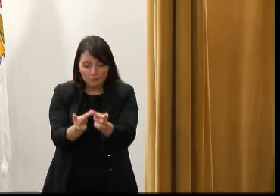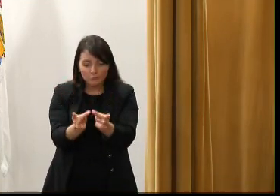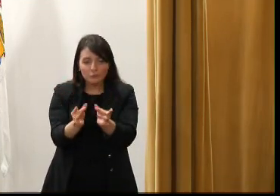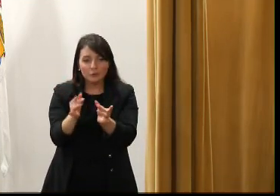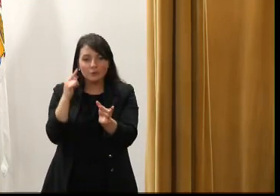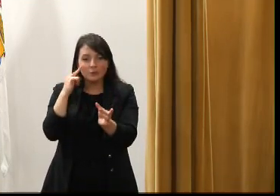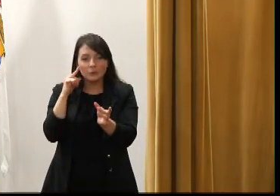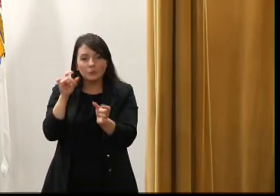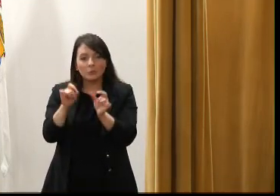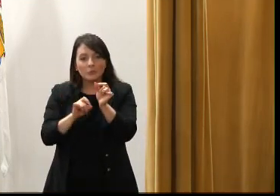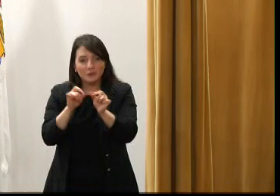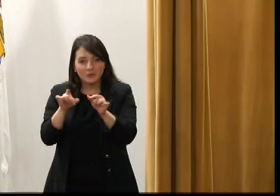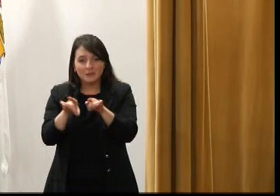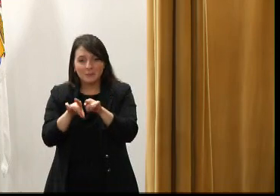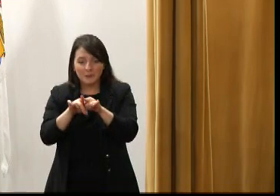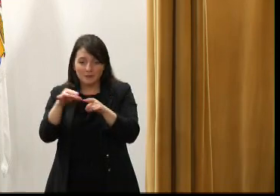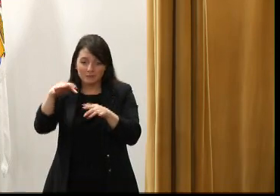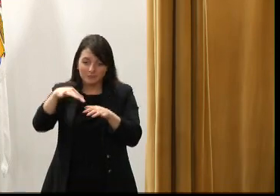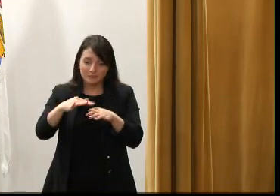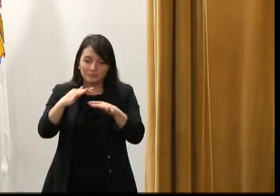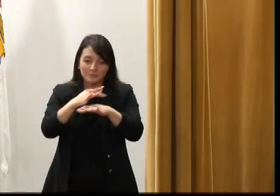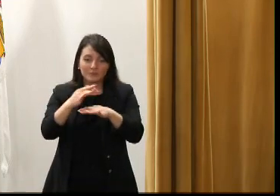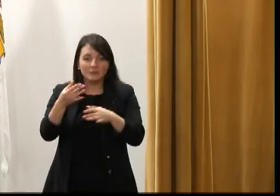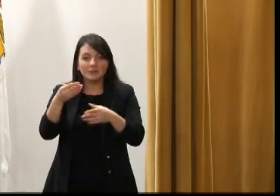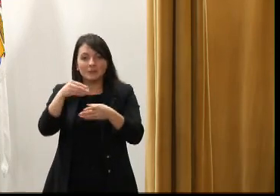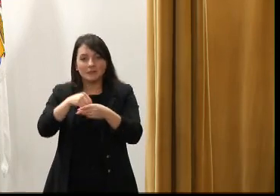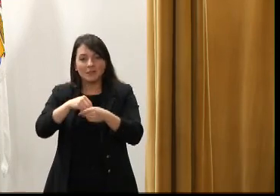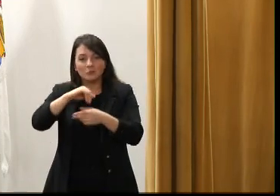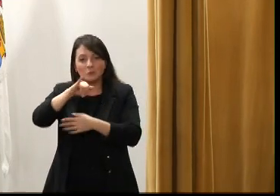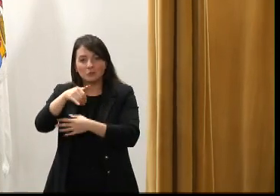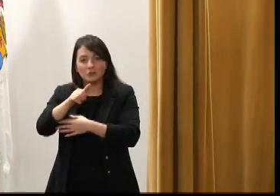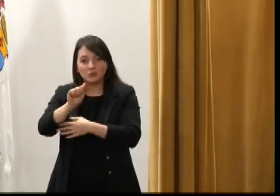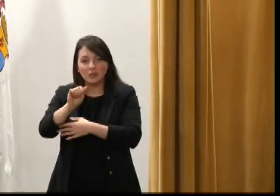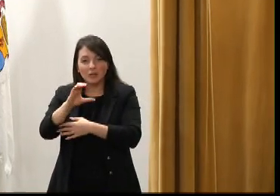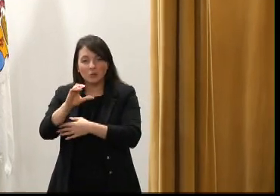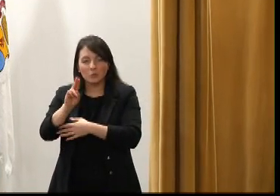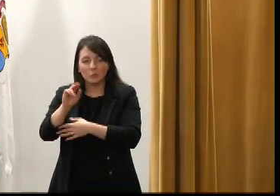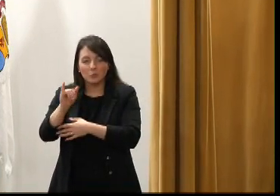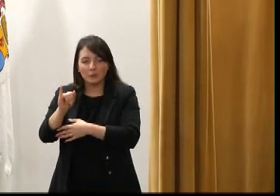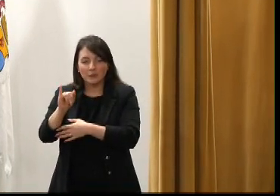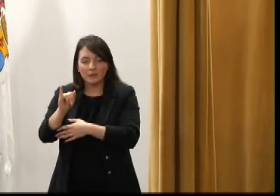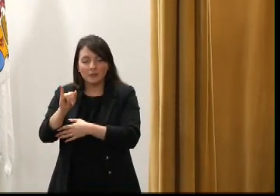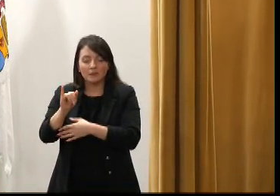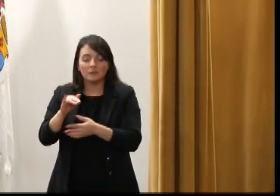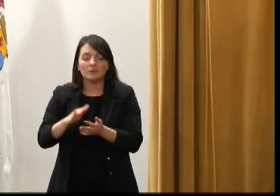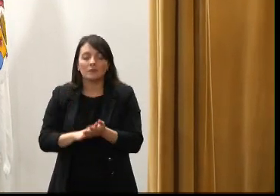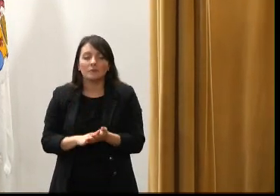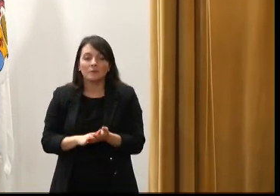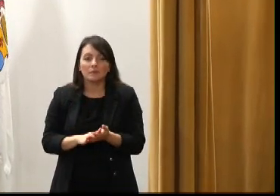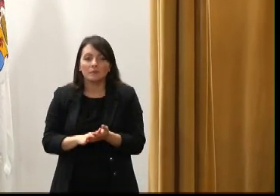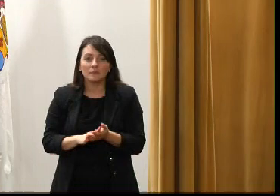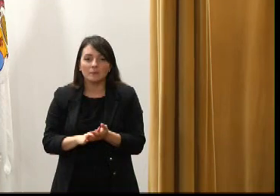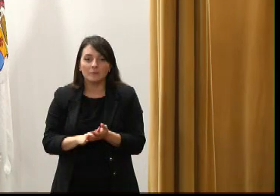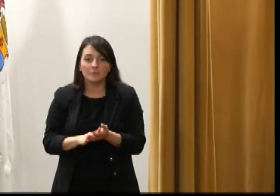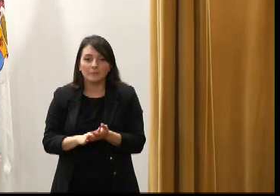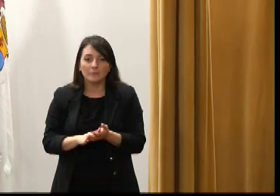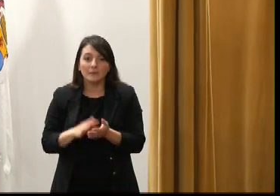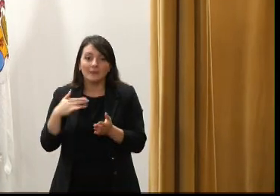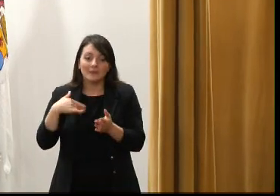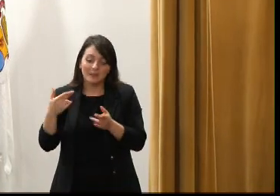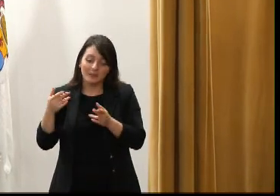é exatamente aqui, né, no delta do Jacuí. E esse funil deságua, então, num prato, que é o